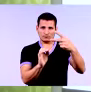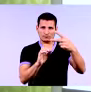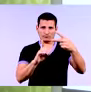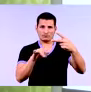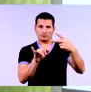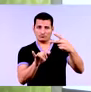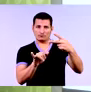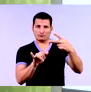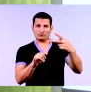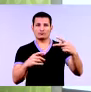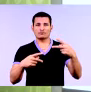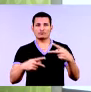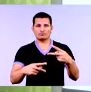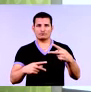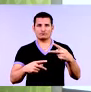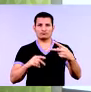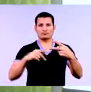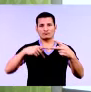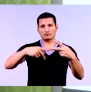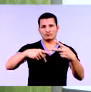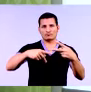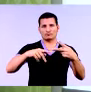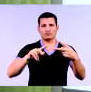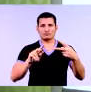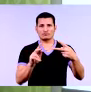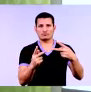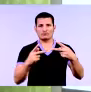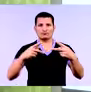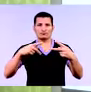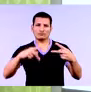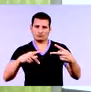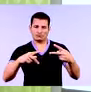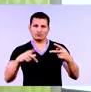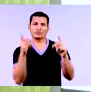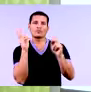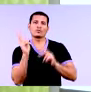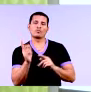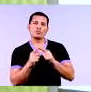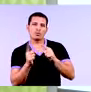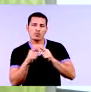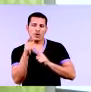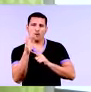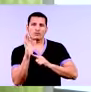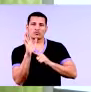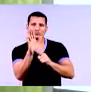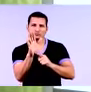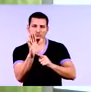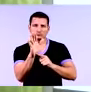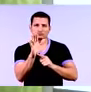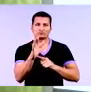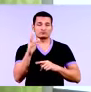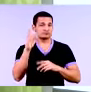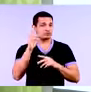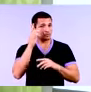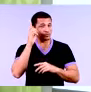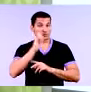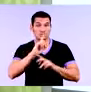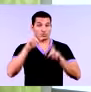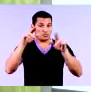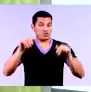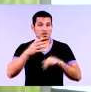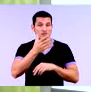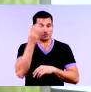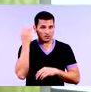PHP, do jeito que foi mostrado, abrindo e fechando a tag. Nunca esqueçam que ela deve ser salva